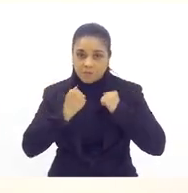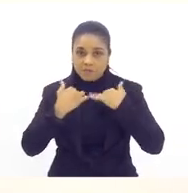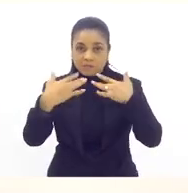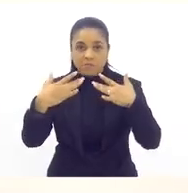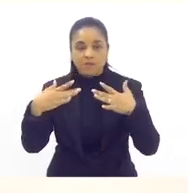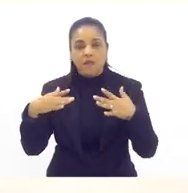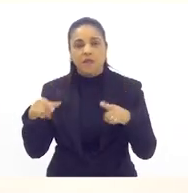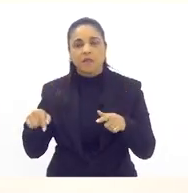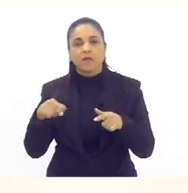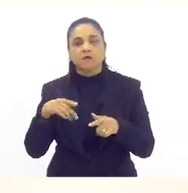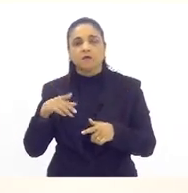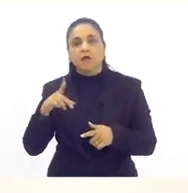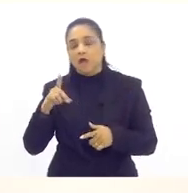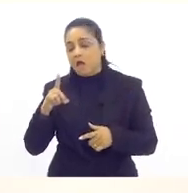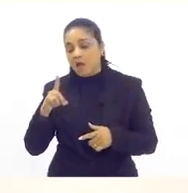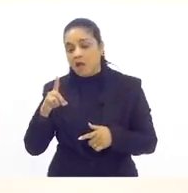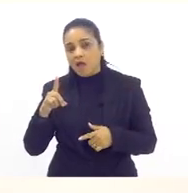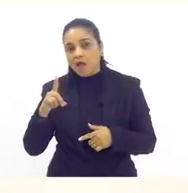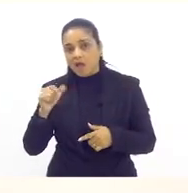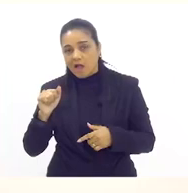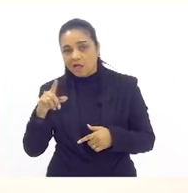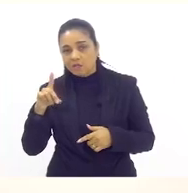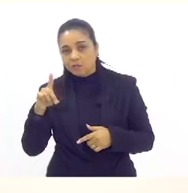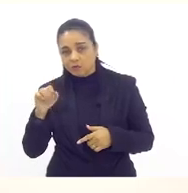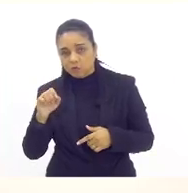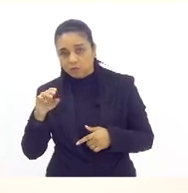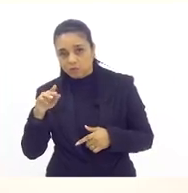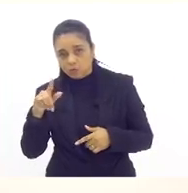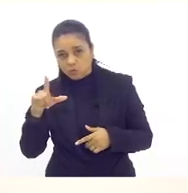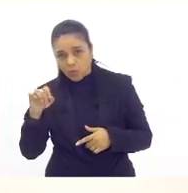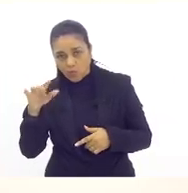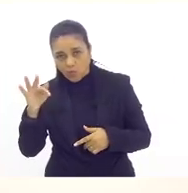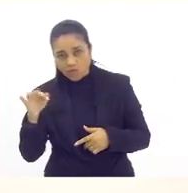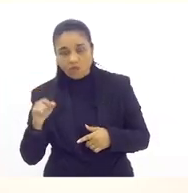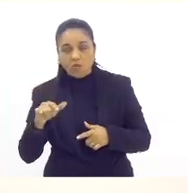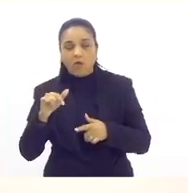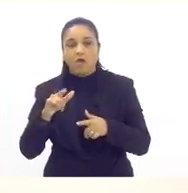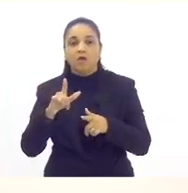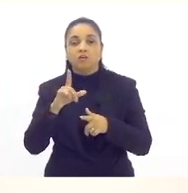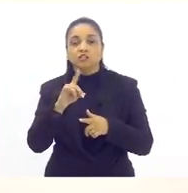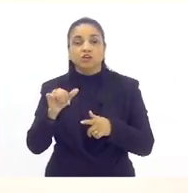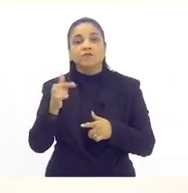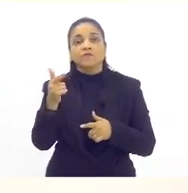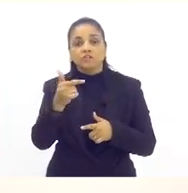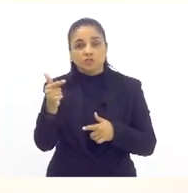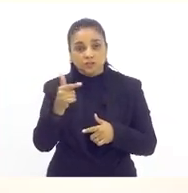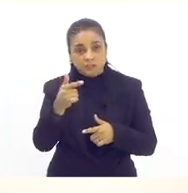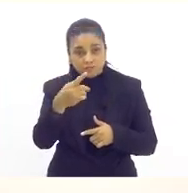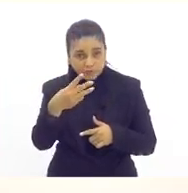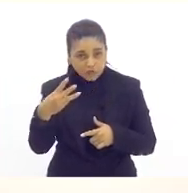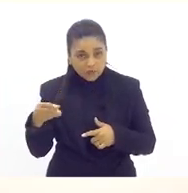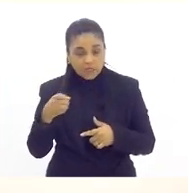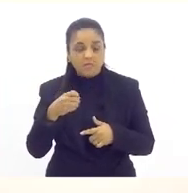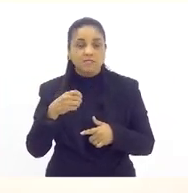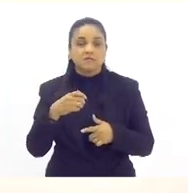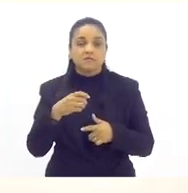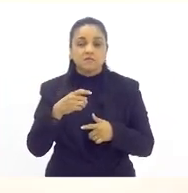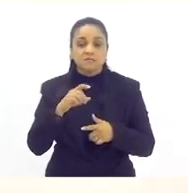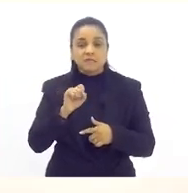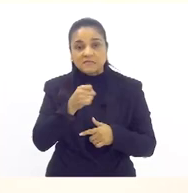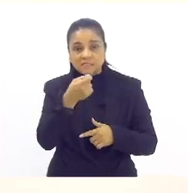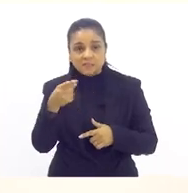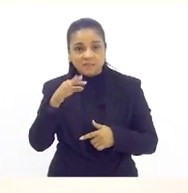e Adolfo Bloch unificada às 18 horas dia 22 no inverso dia 23 em Santa Cruz dia 24